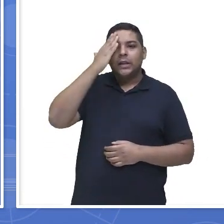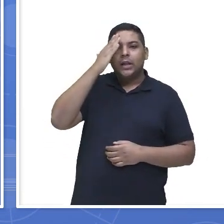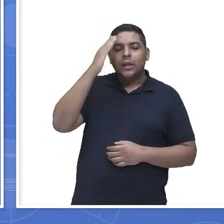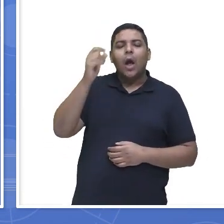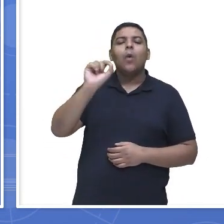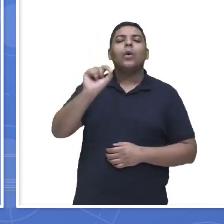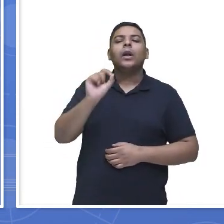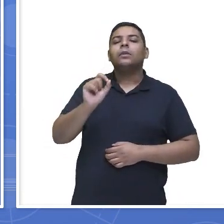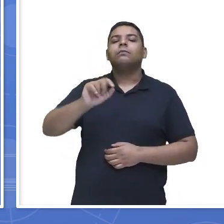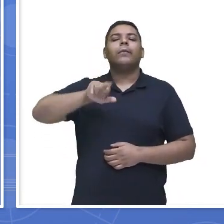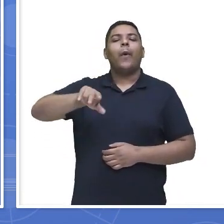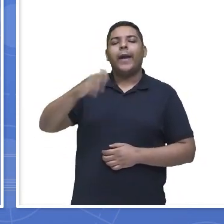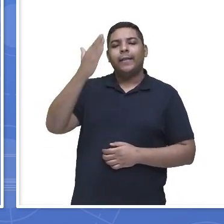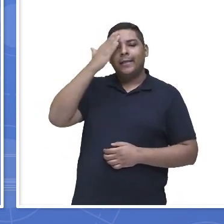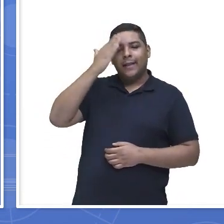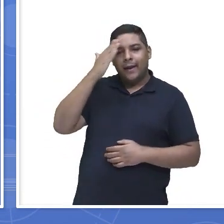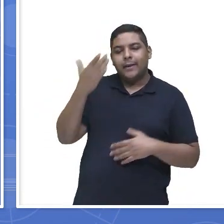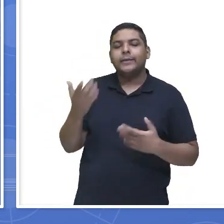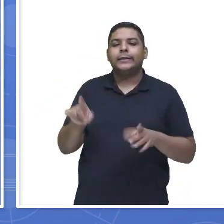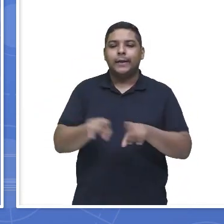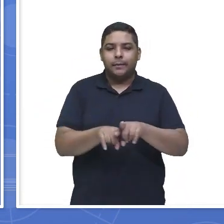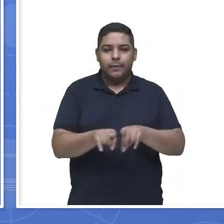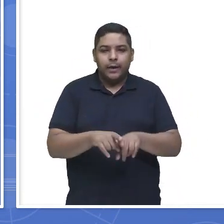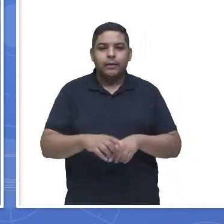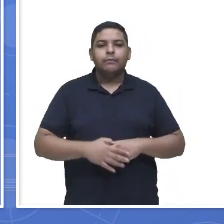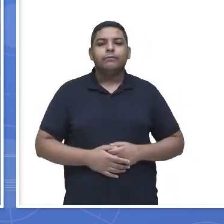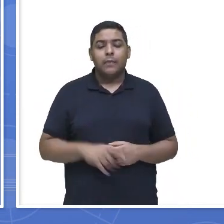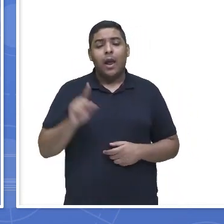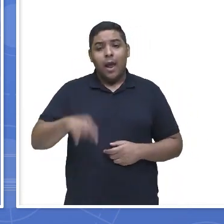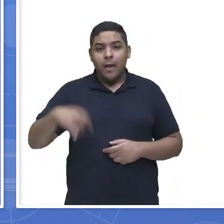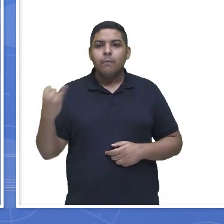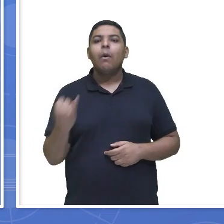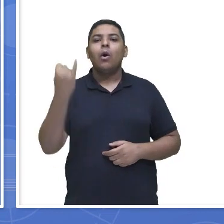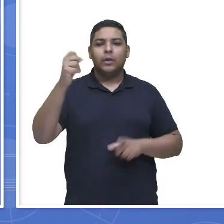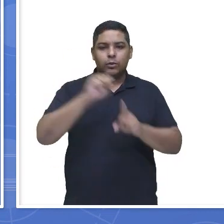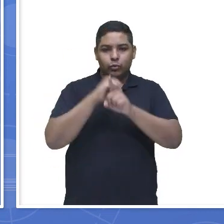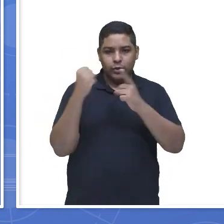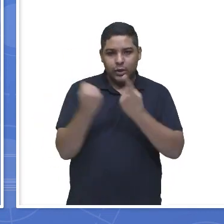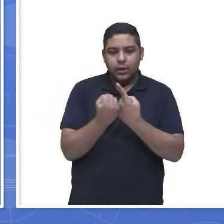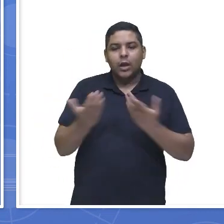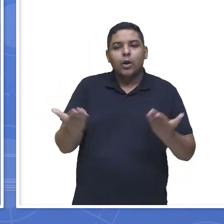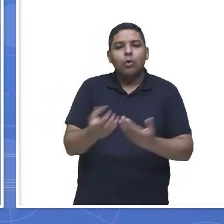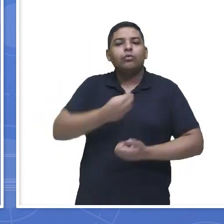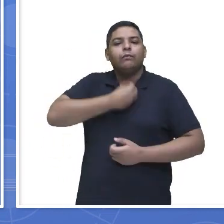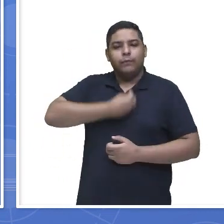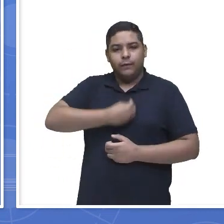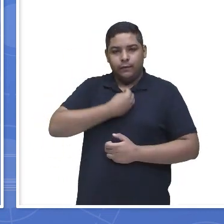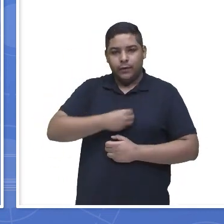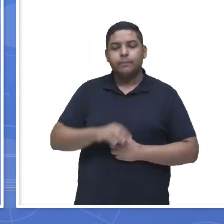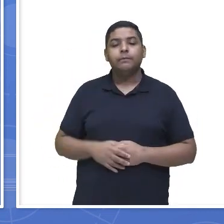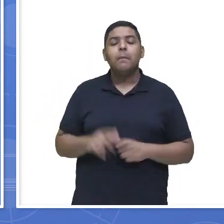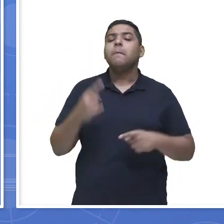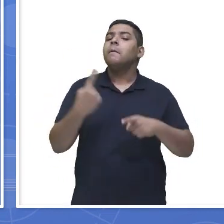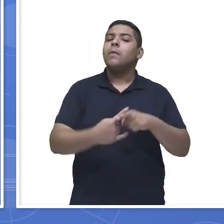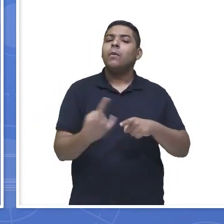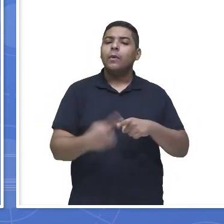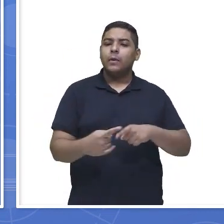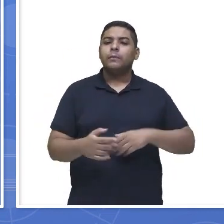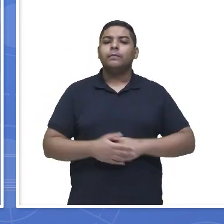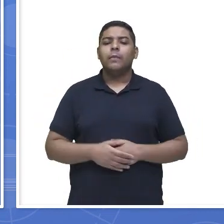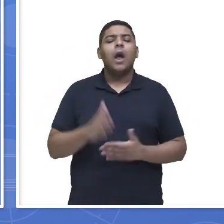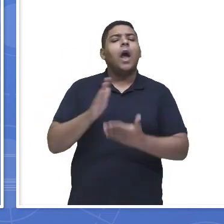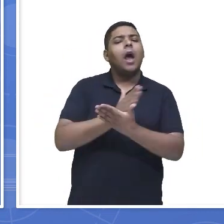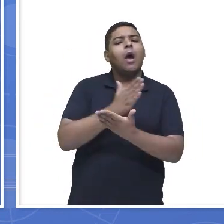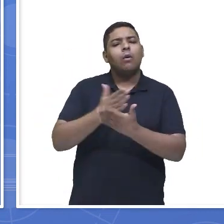entende também. E o quanto isso é importante para a sociedade que nós estamos vivendo hoje. Por quê?